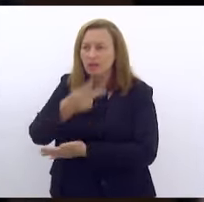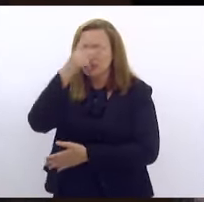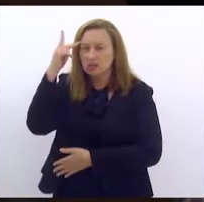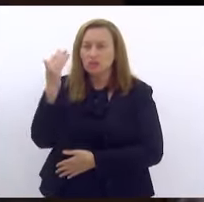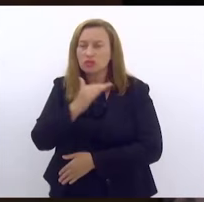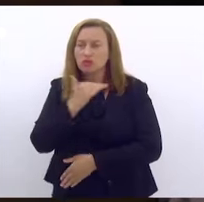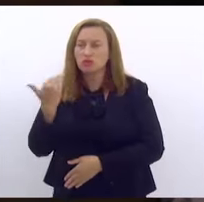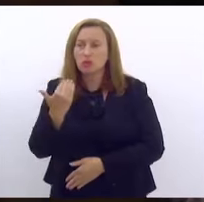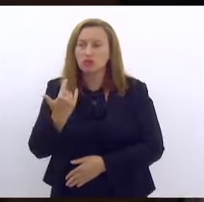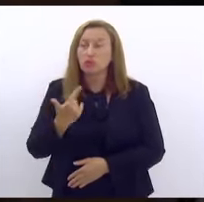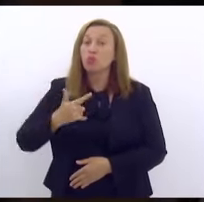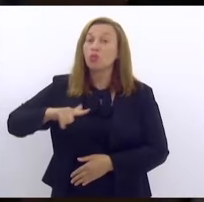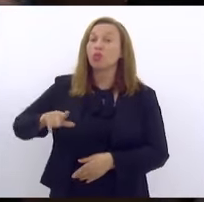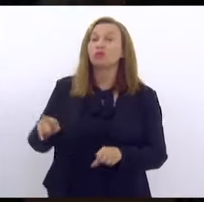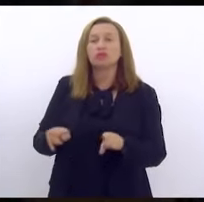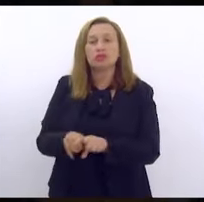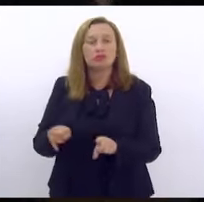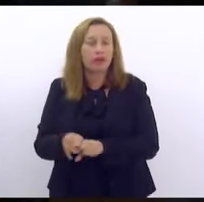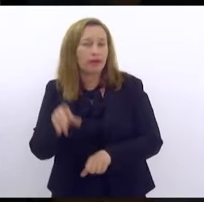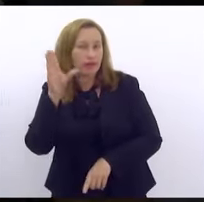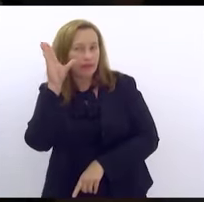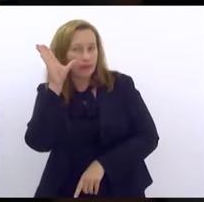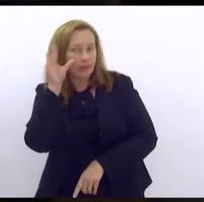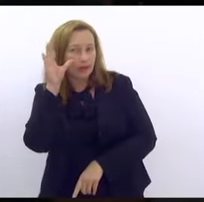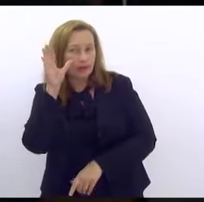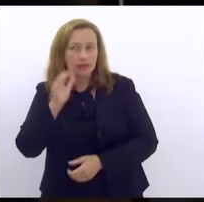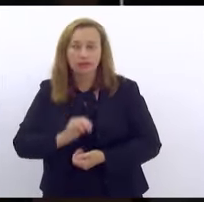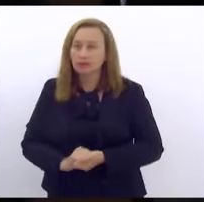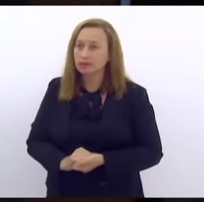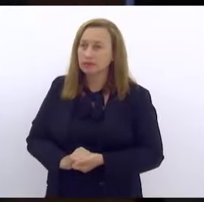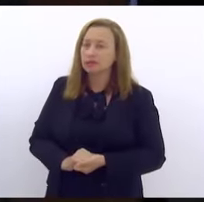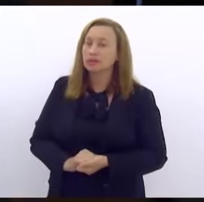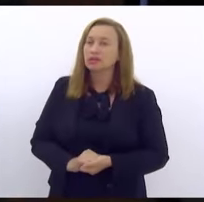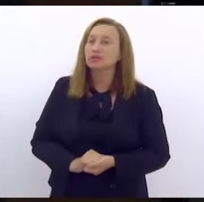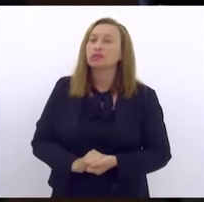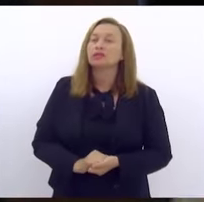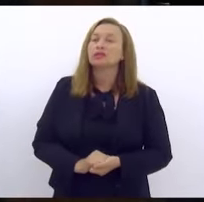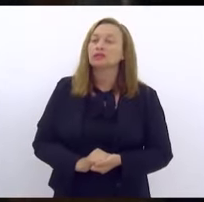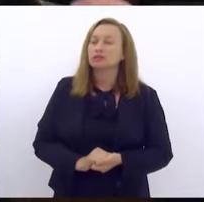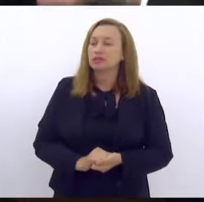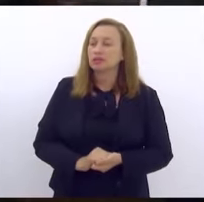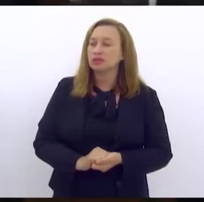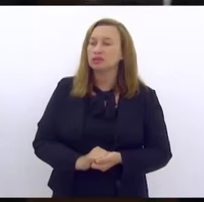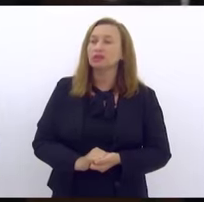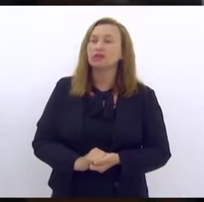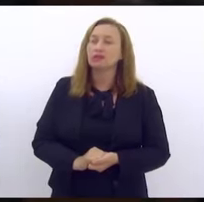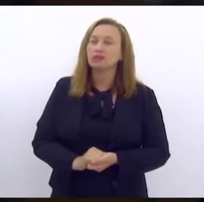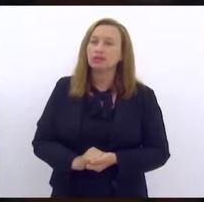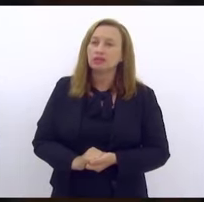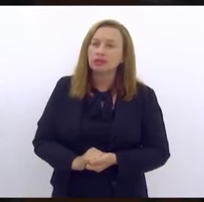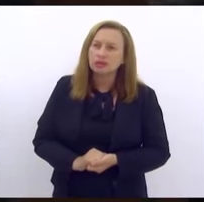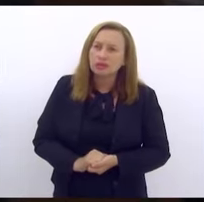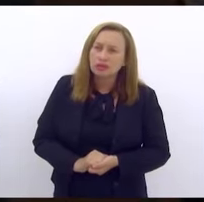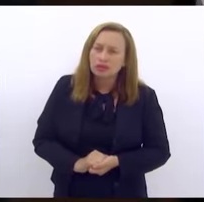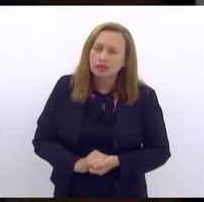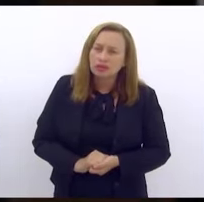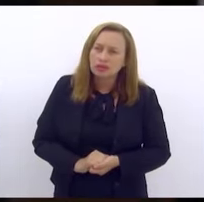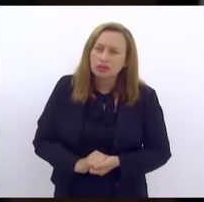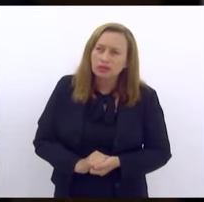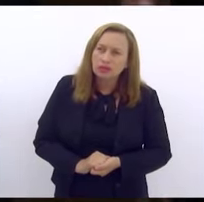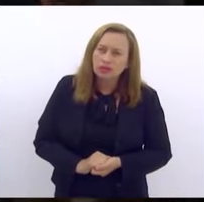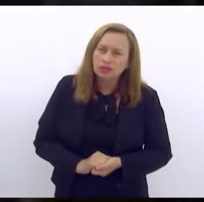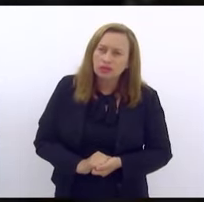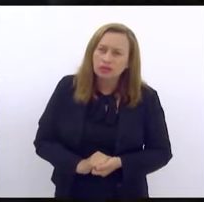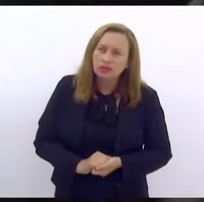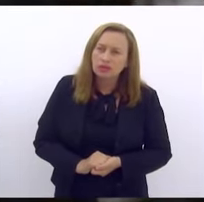Um outro ponto interessante é adoção de providências com vistas a regularizar a